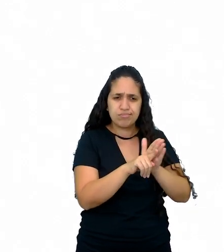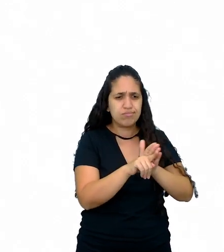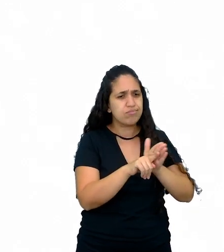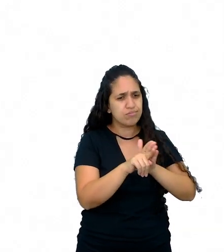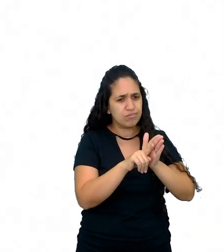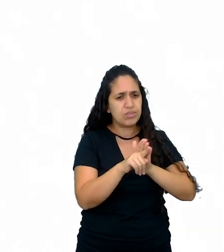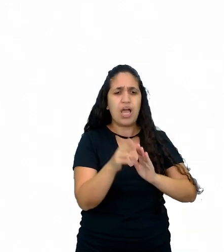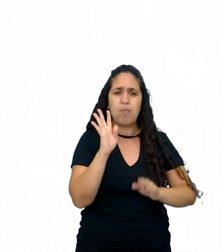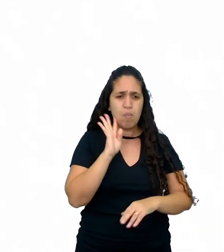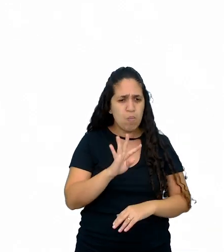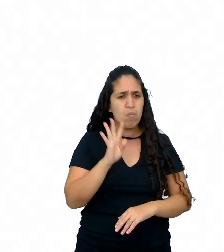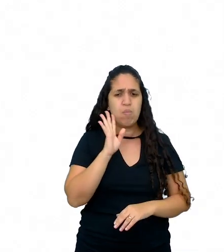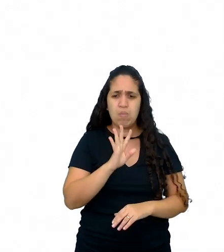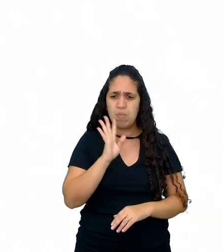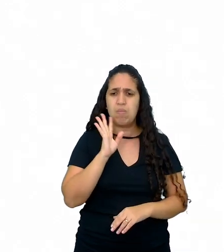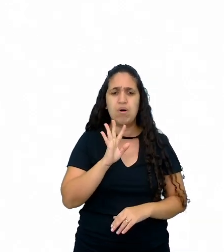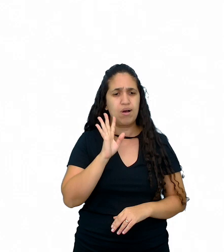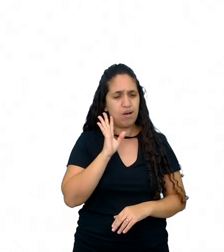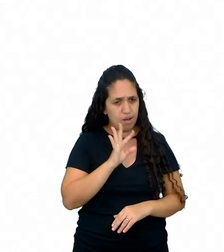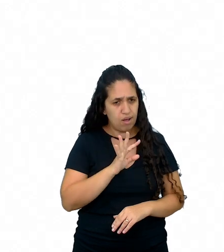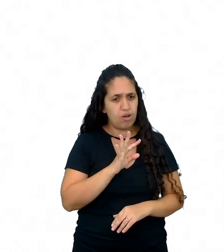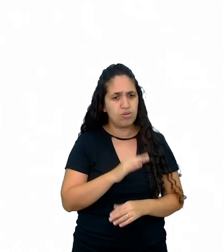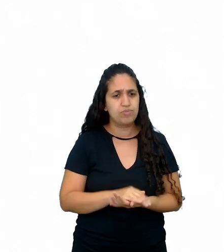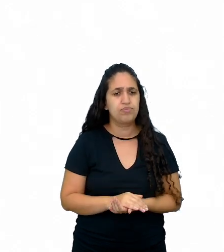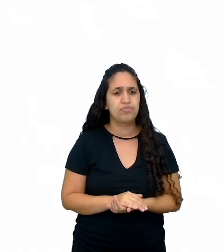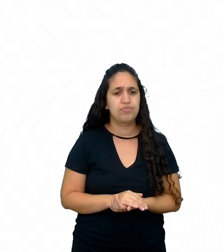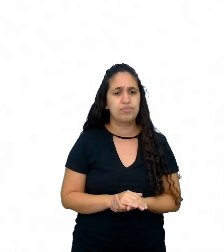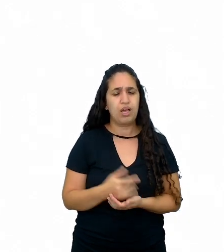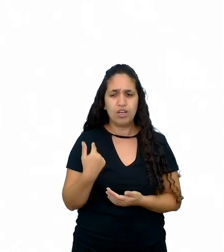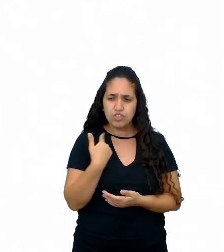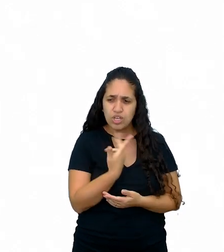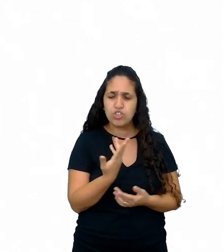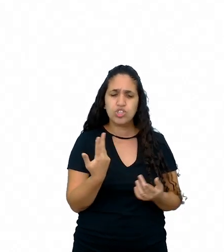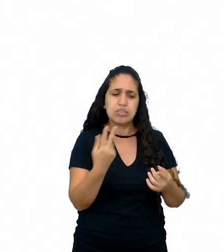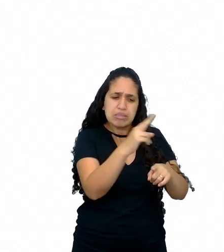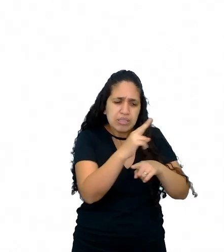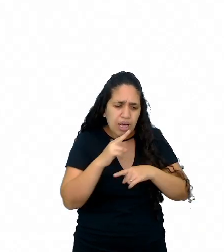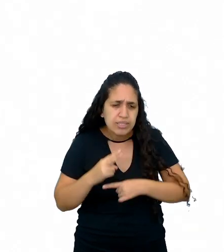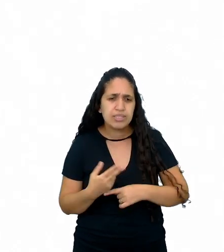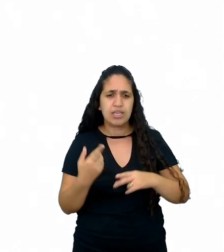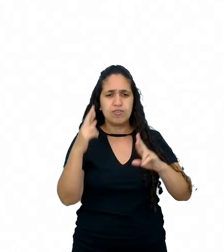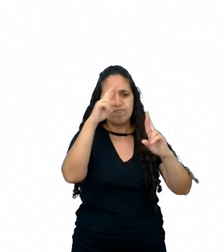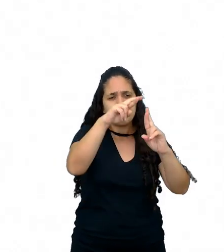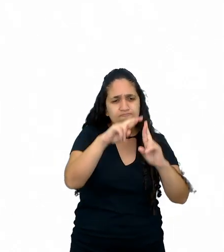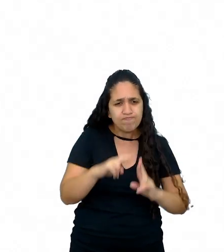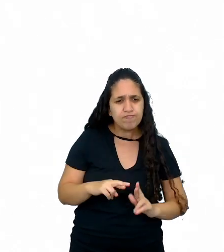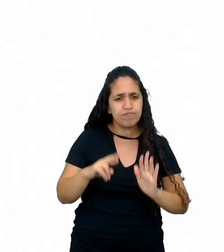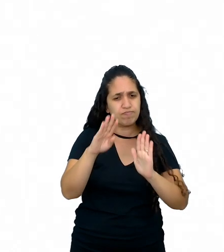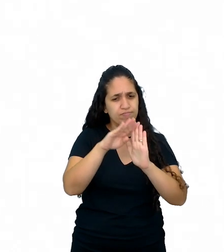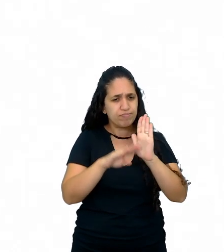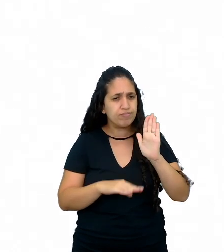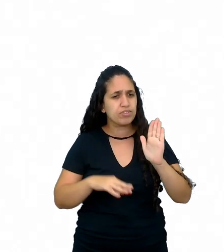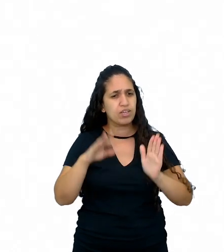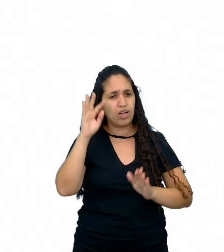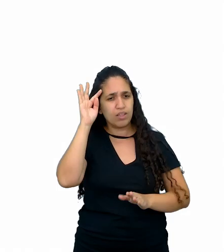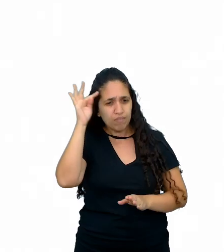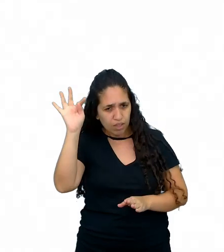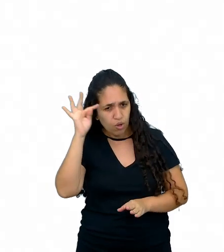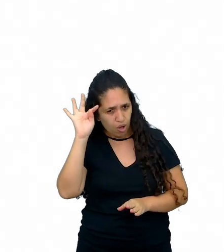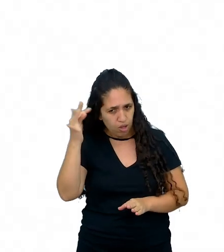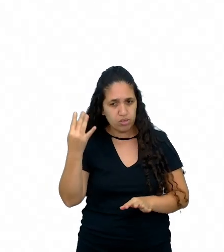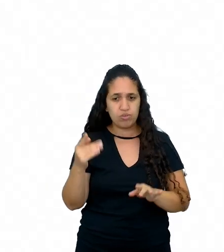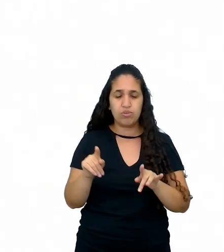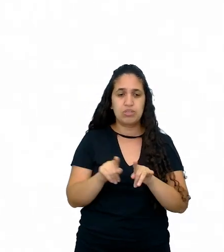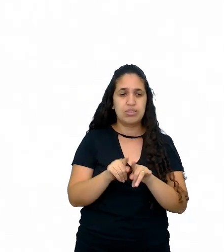acho bem bacana, né, a gente trazer esses referenciais teóricos, né? A gente tem aqui também